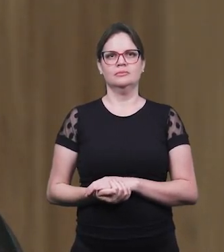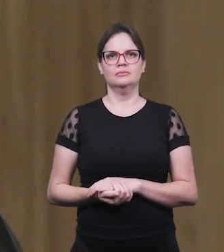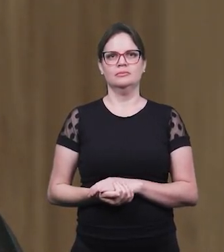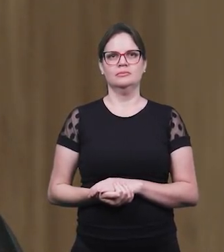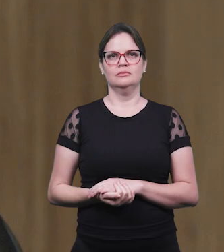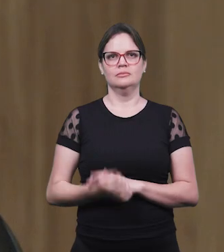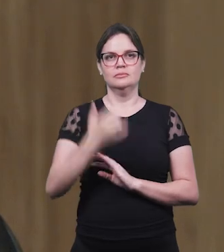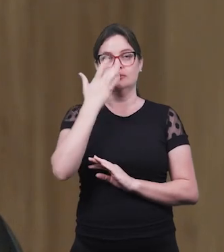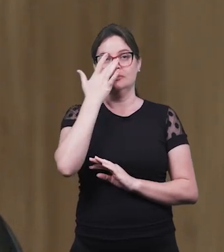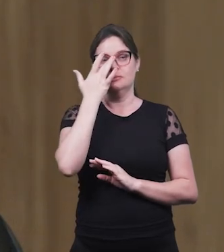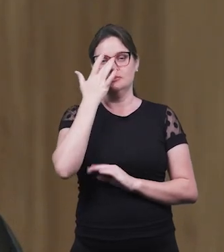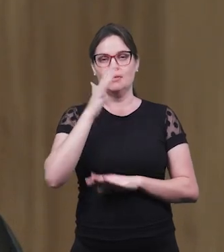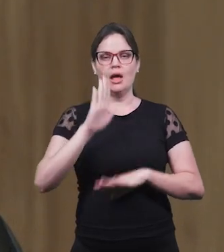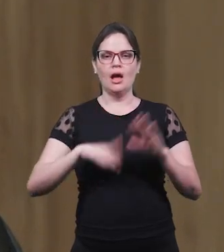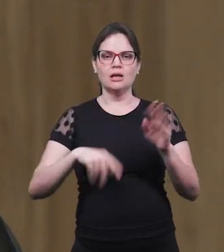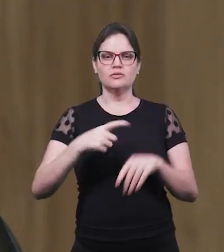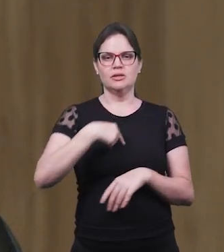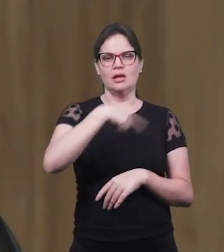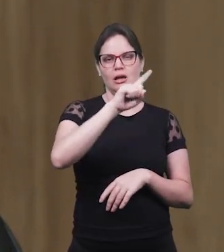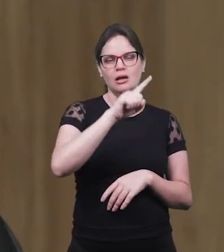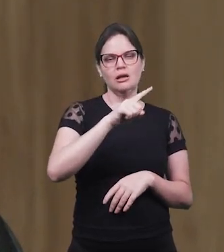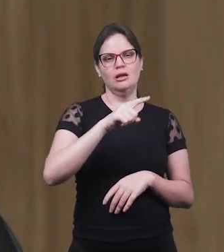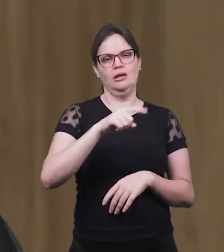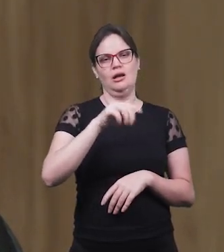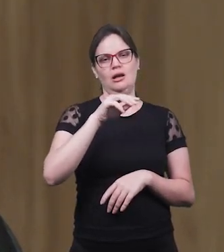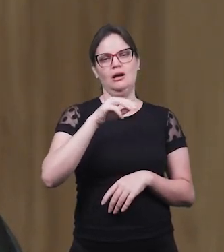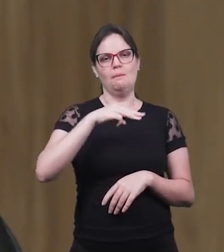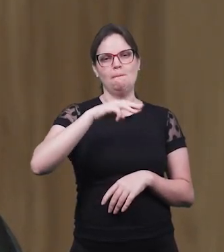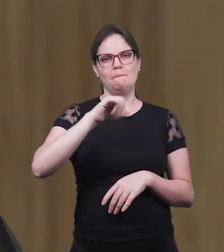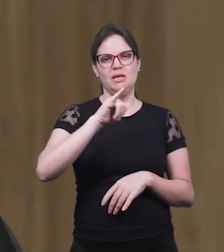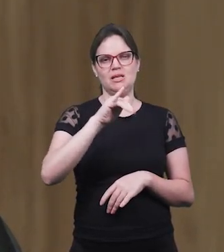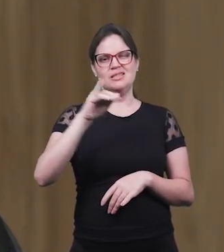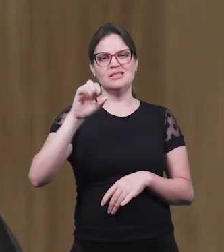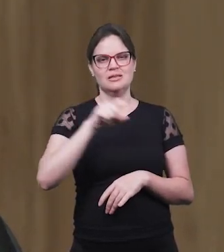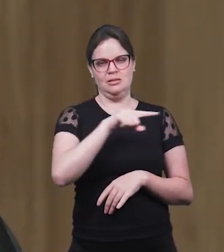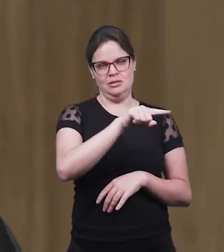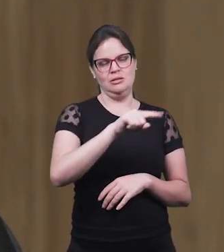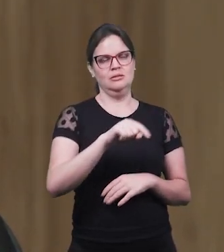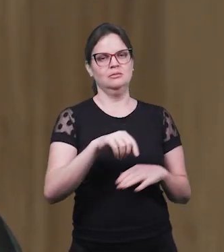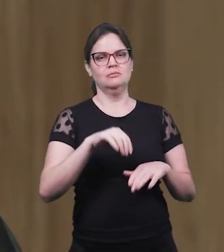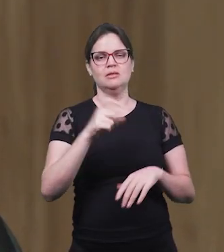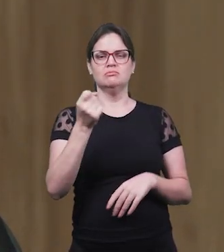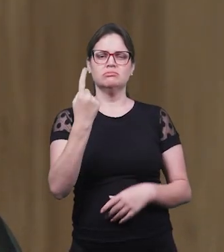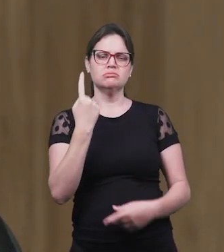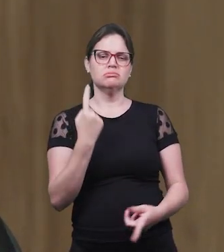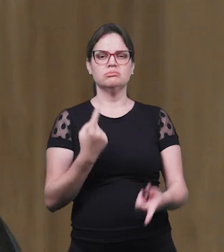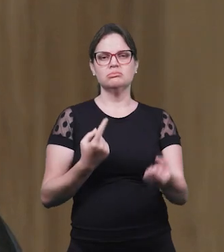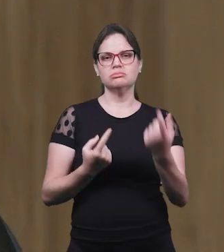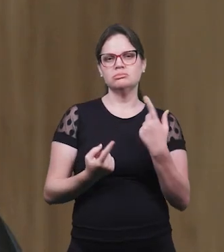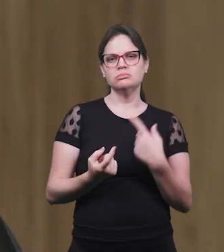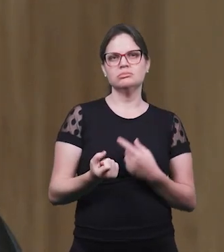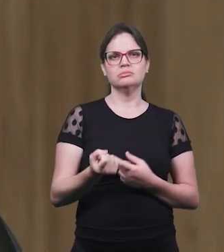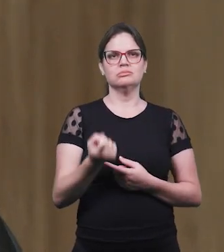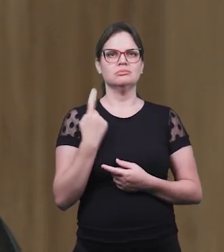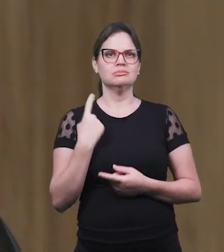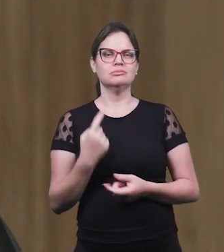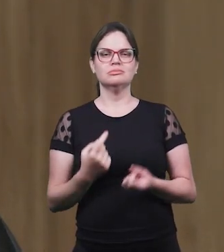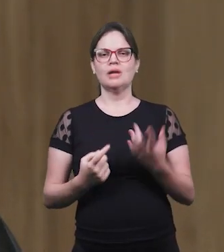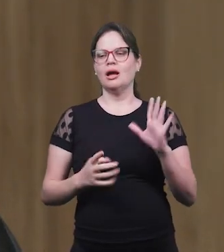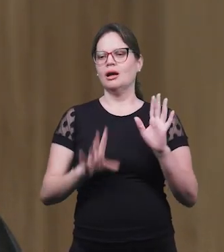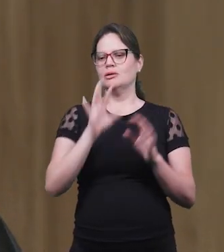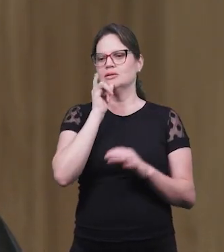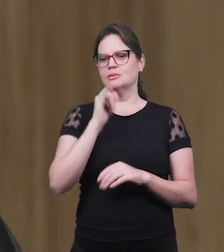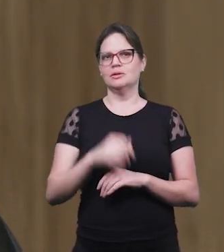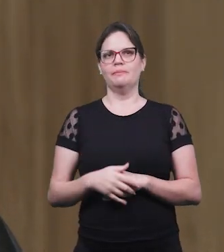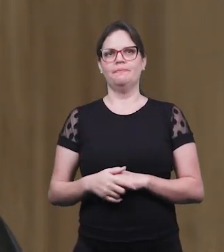ela, de vez em quando, ia à missa, mas era aquela coisa muito de vez em quando. Né? Quando a pessoa fala,